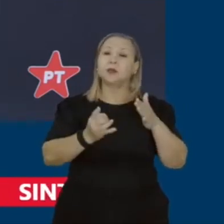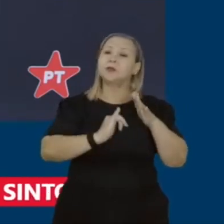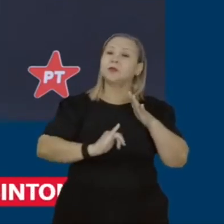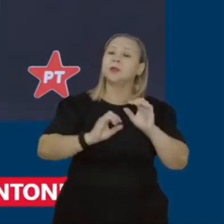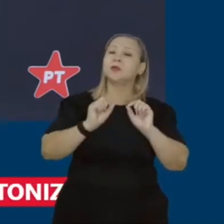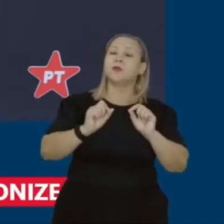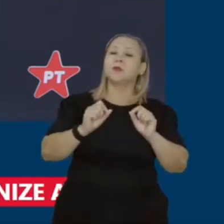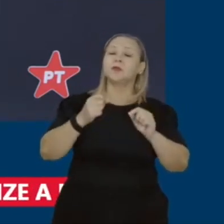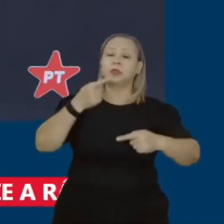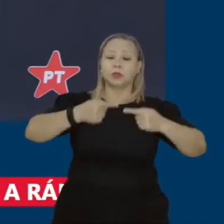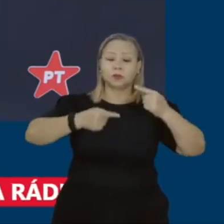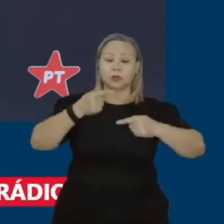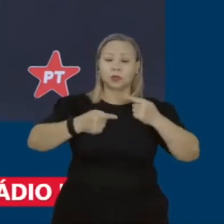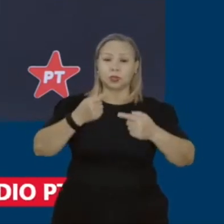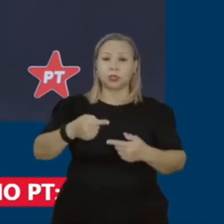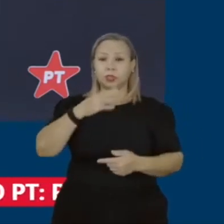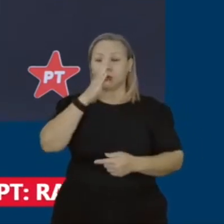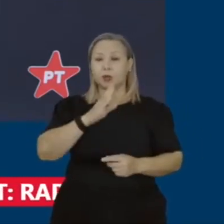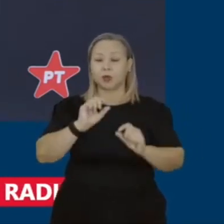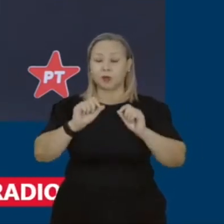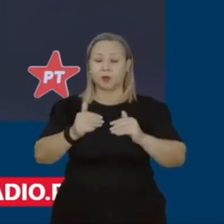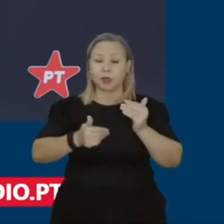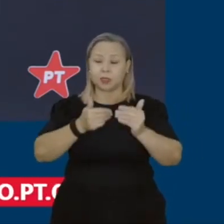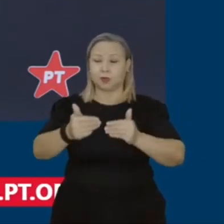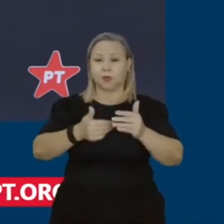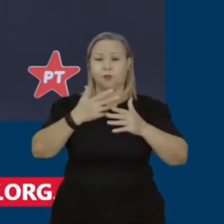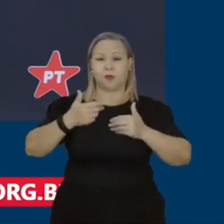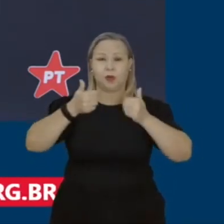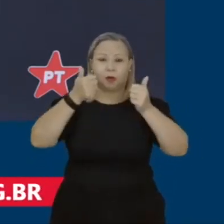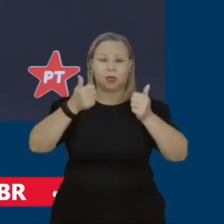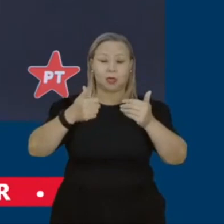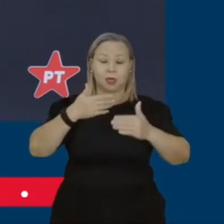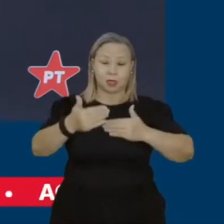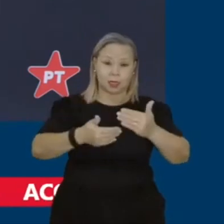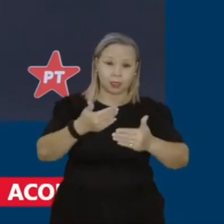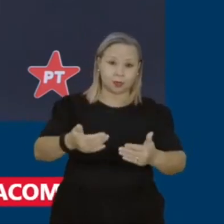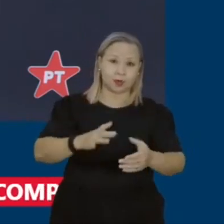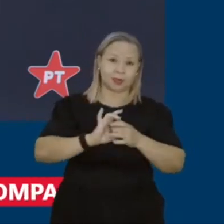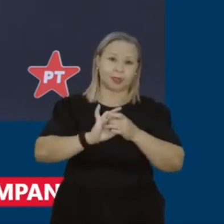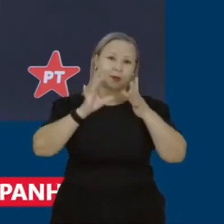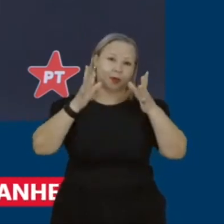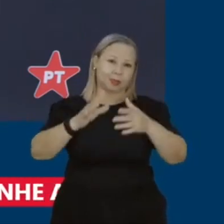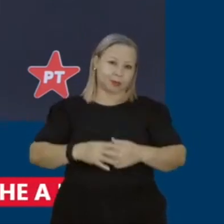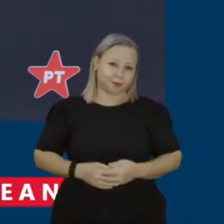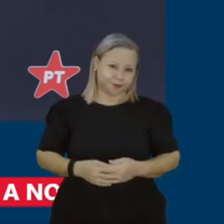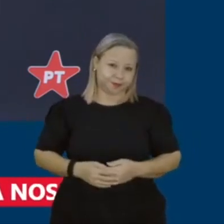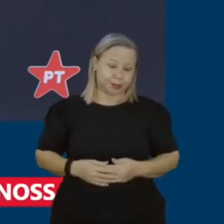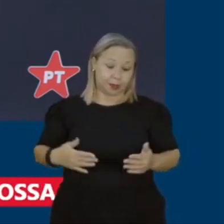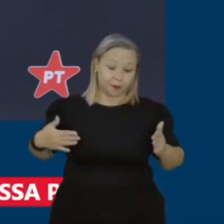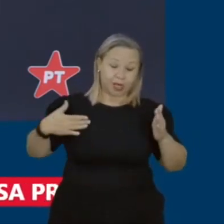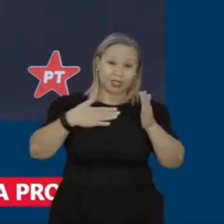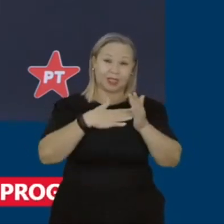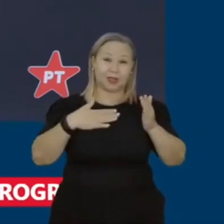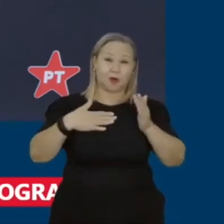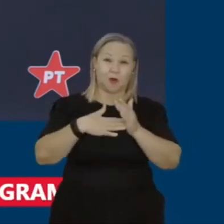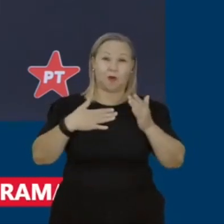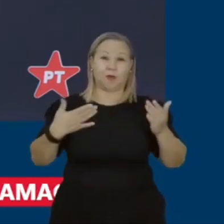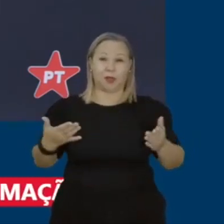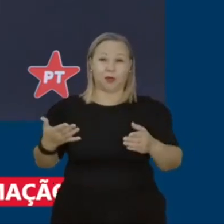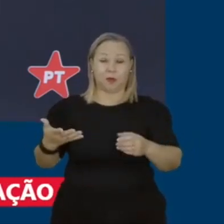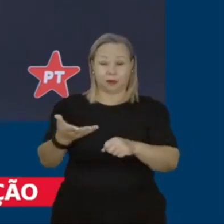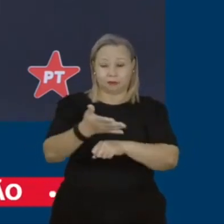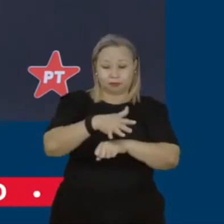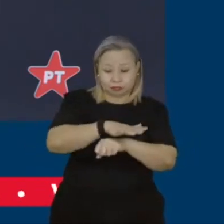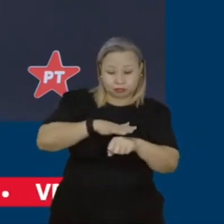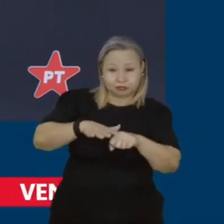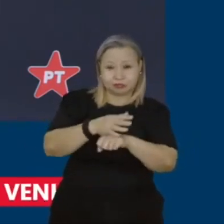nesse processo civilizatório que foi interrompido pela boçalidade do liberalismo econômico e por esse circo em que